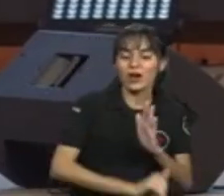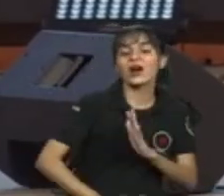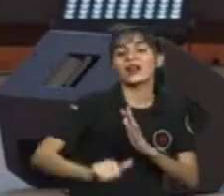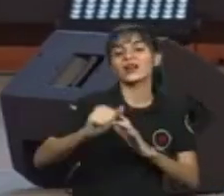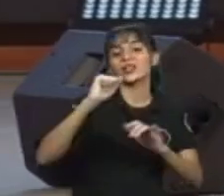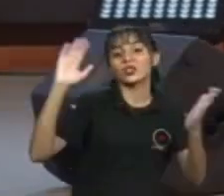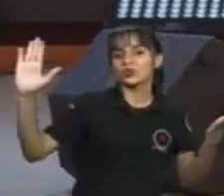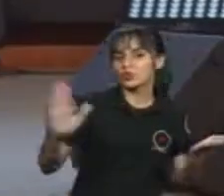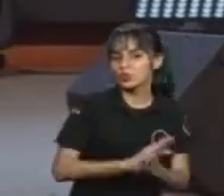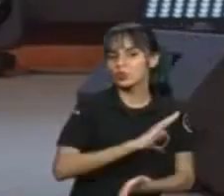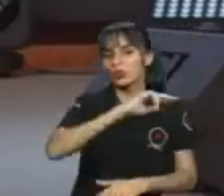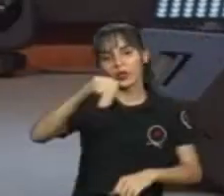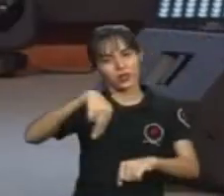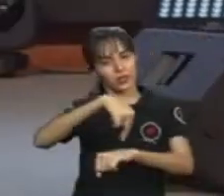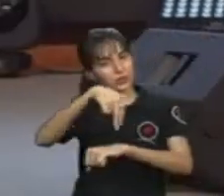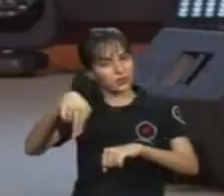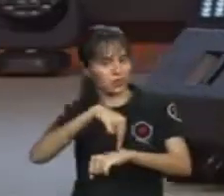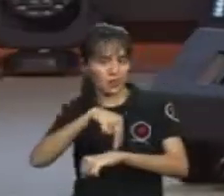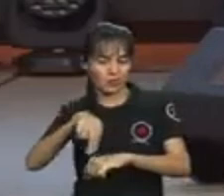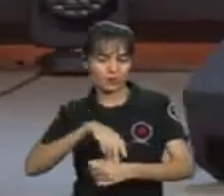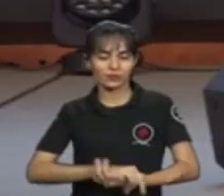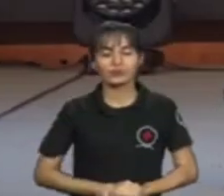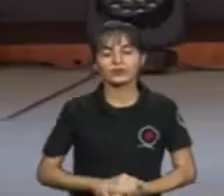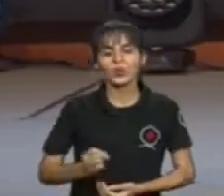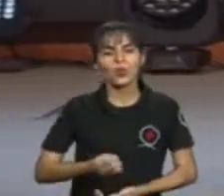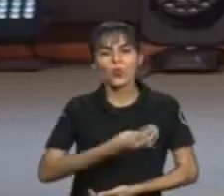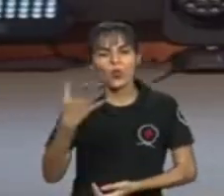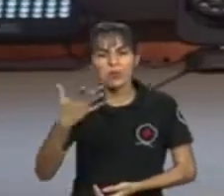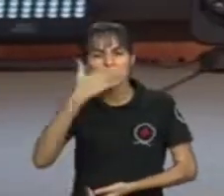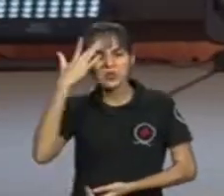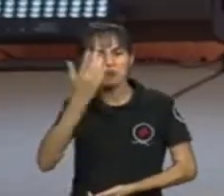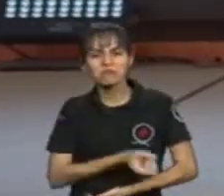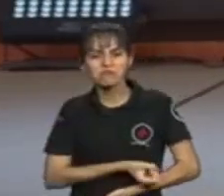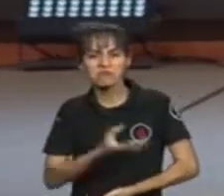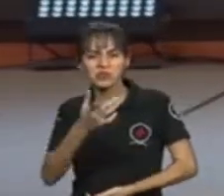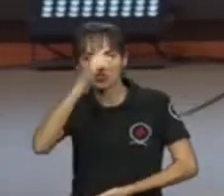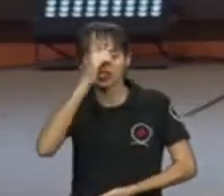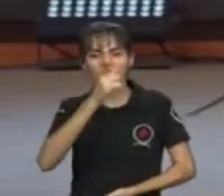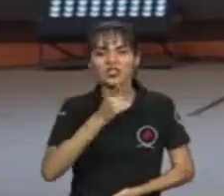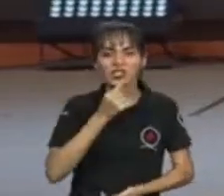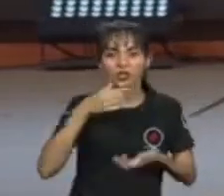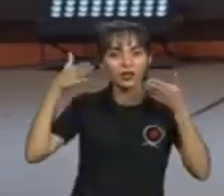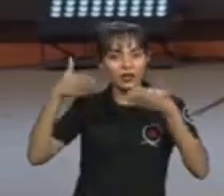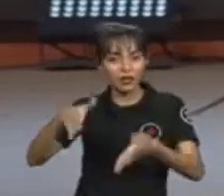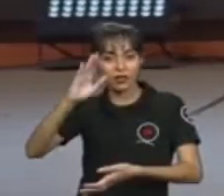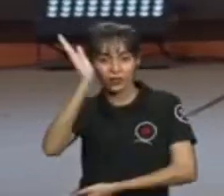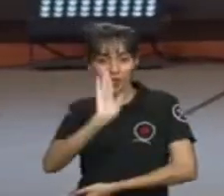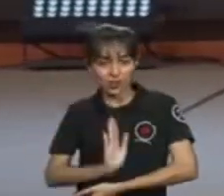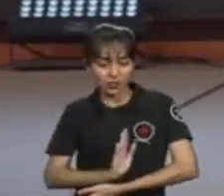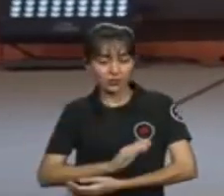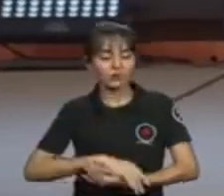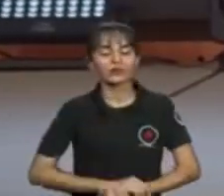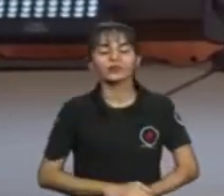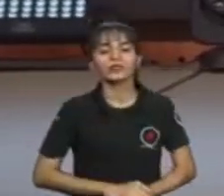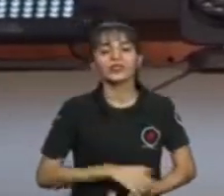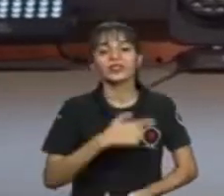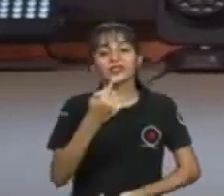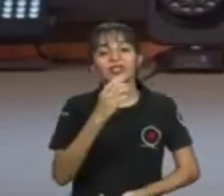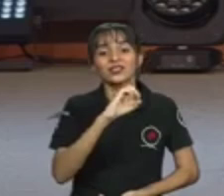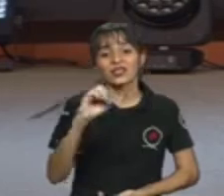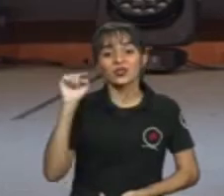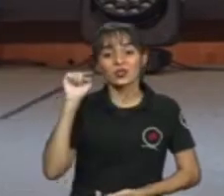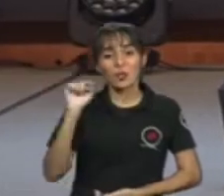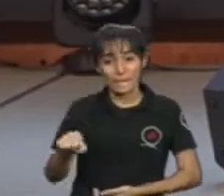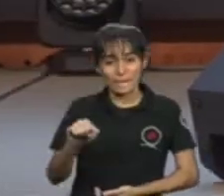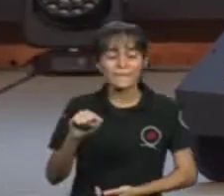a nação. Quantos imigrantes, refugiados nós recebemos no Brasil? 700 mil habitantes